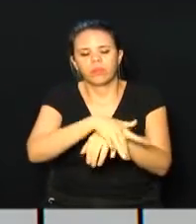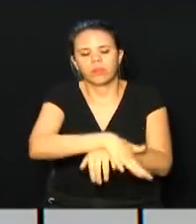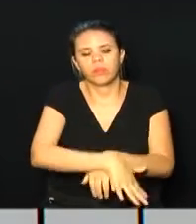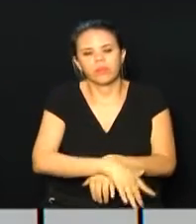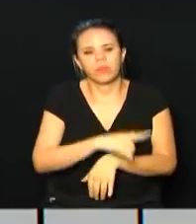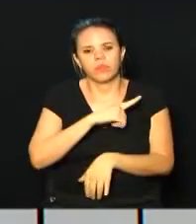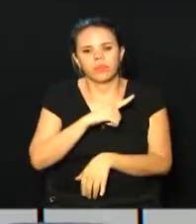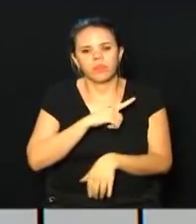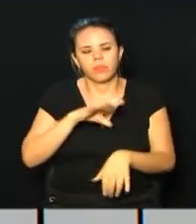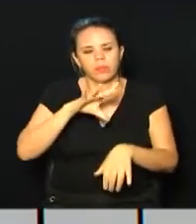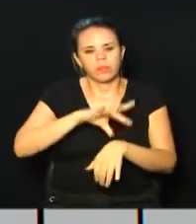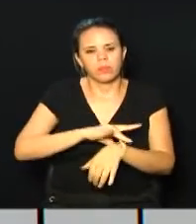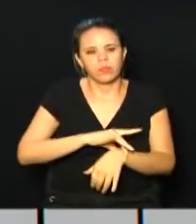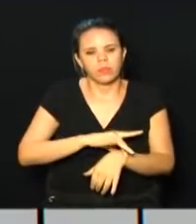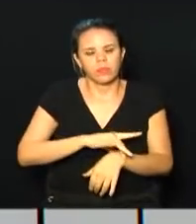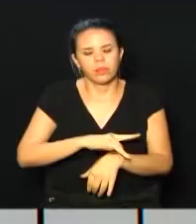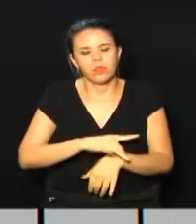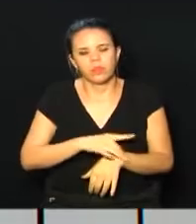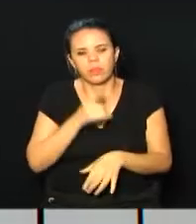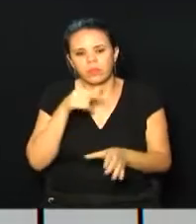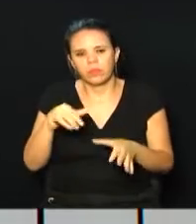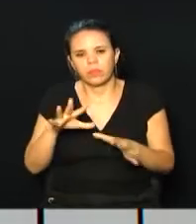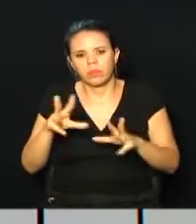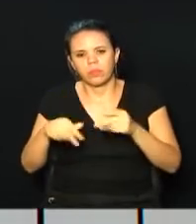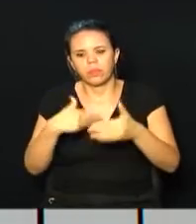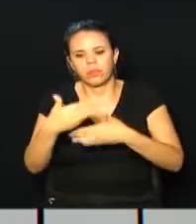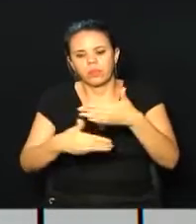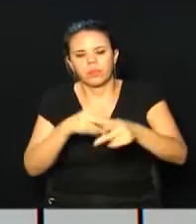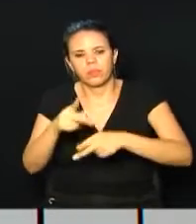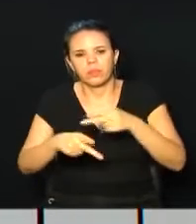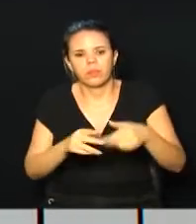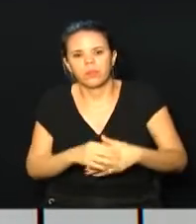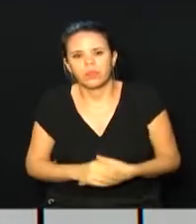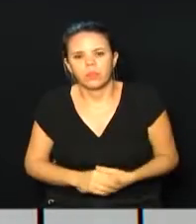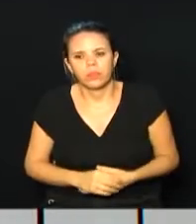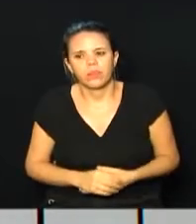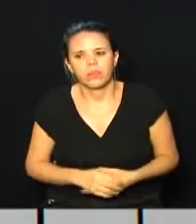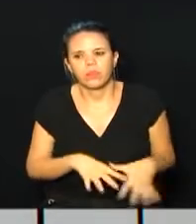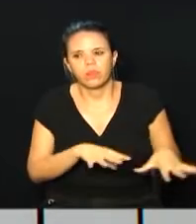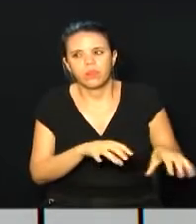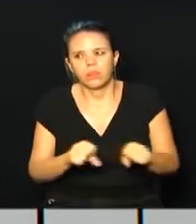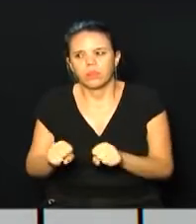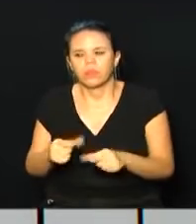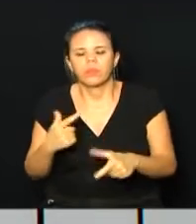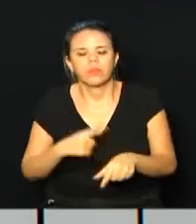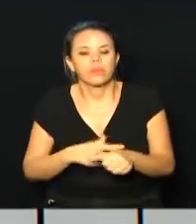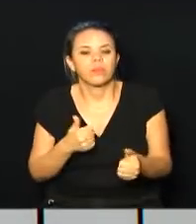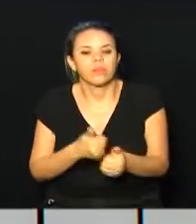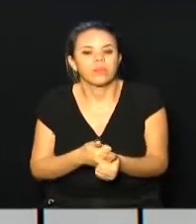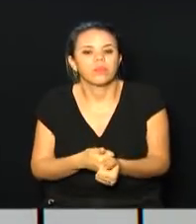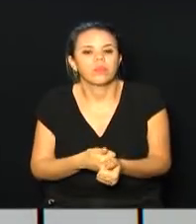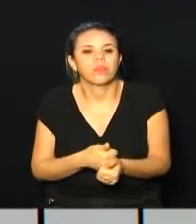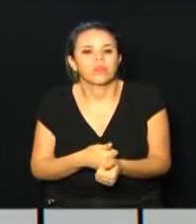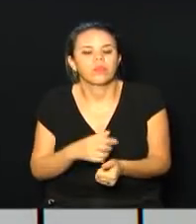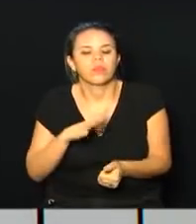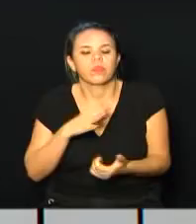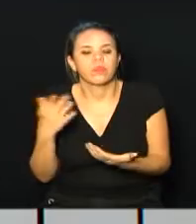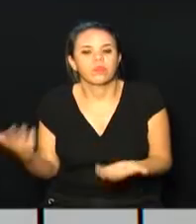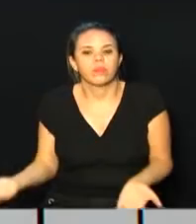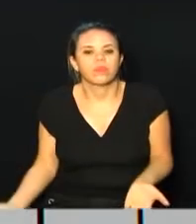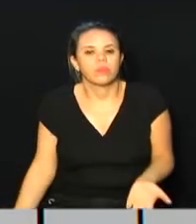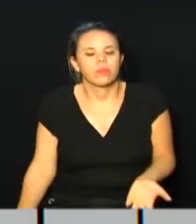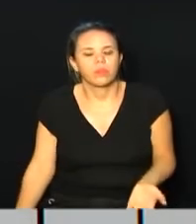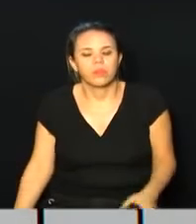garantir a segurança hídrica para a próxima estiagem, né? Mas a dinâmica da cidade é isso, é